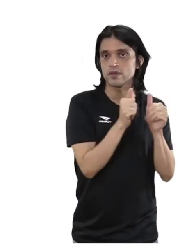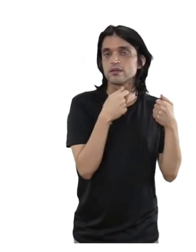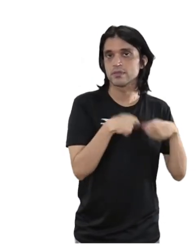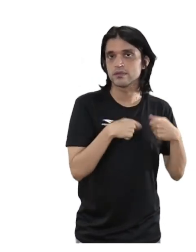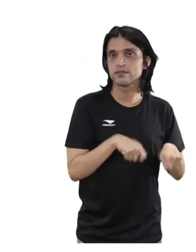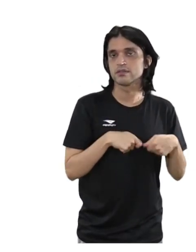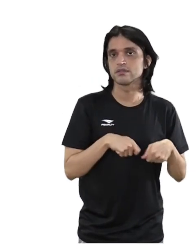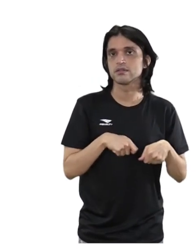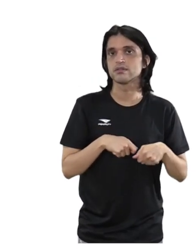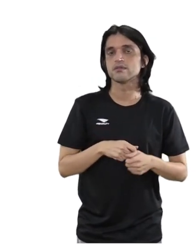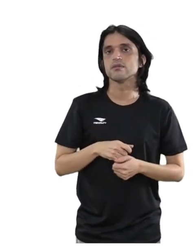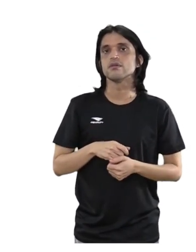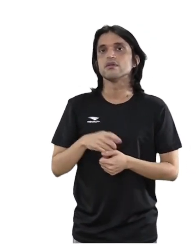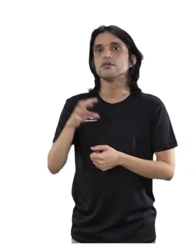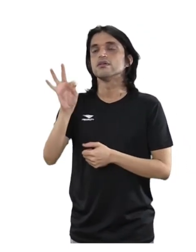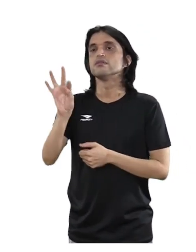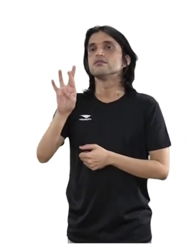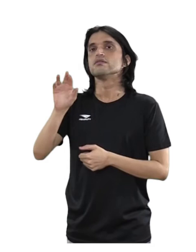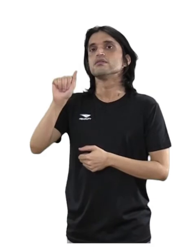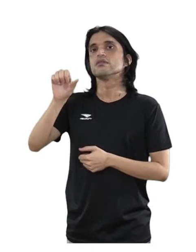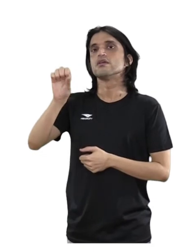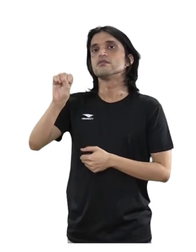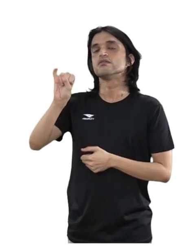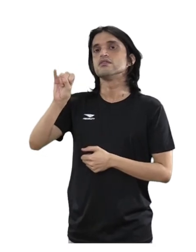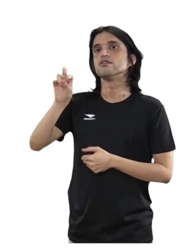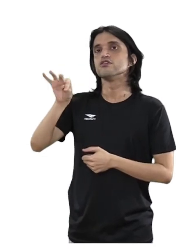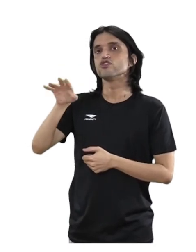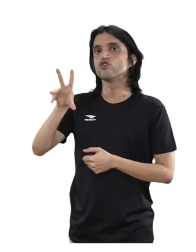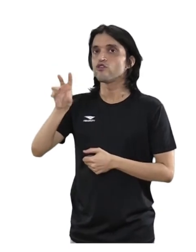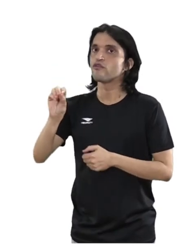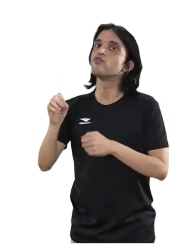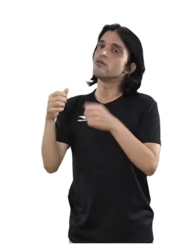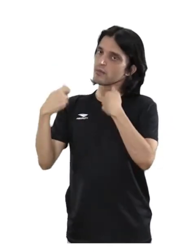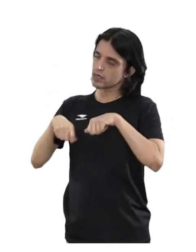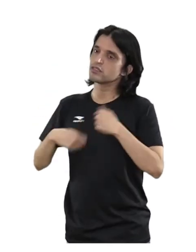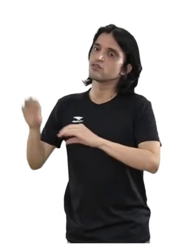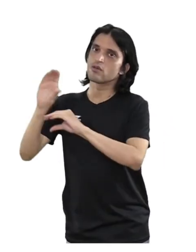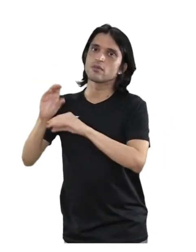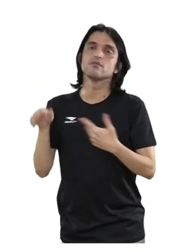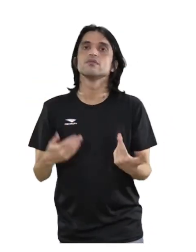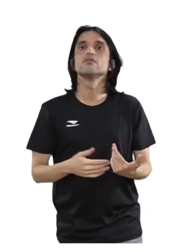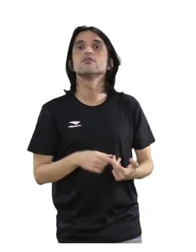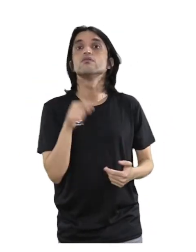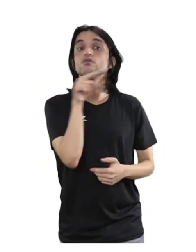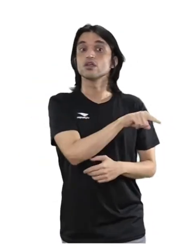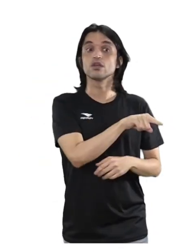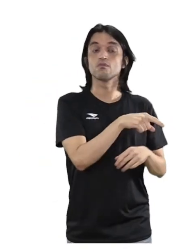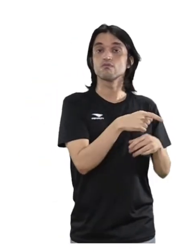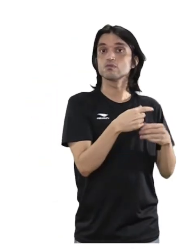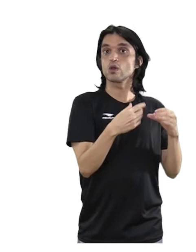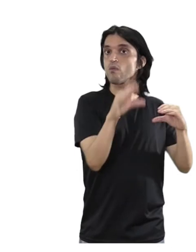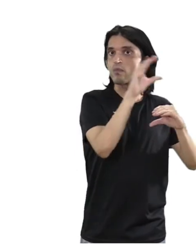seguir. Intransitiva, que não pedem. Os alunos chegaram à escola. Eu não preciso desse